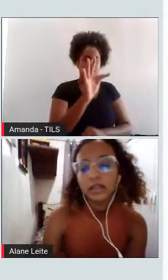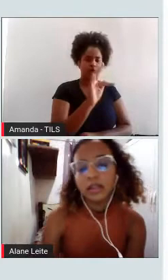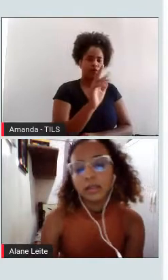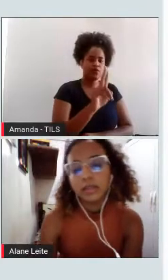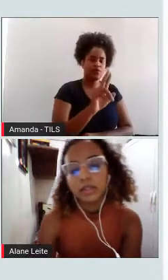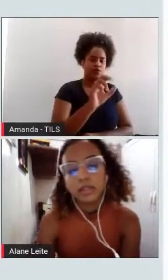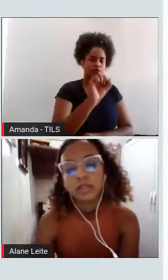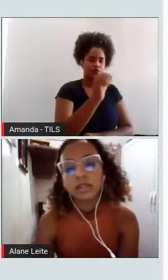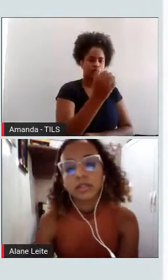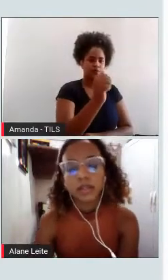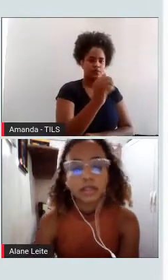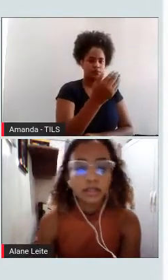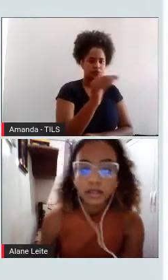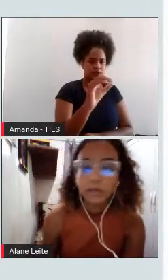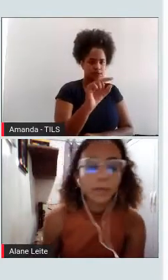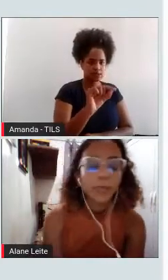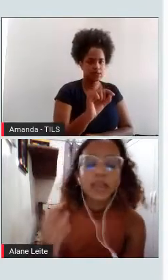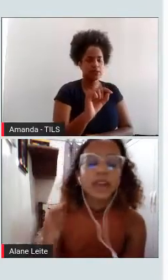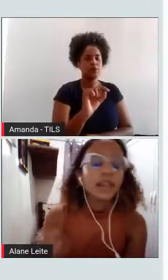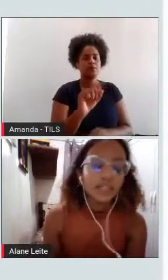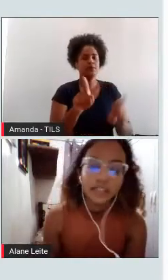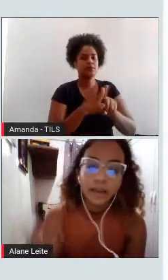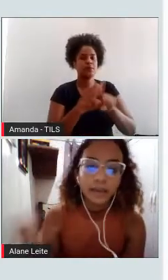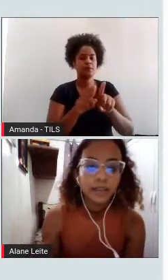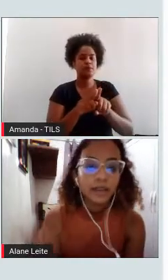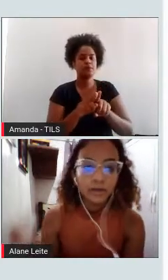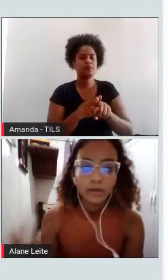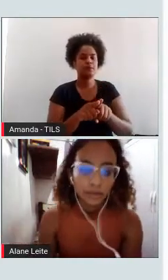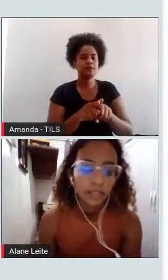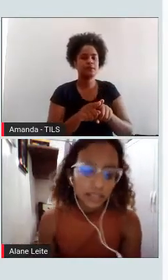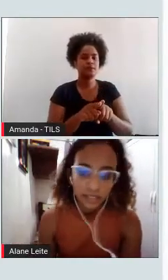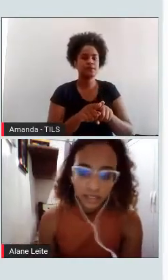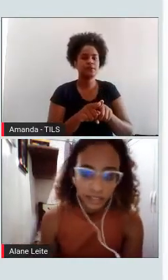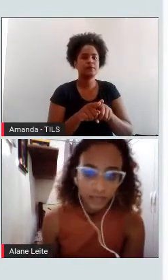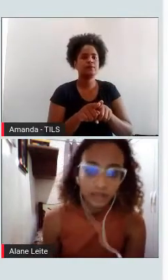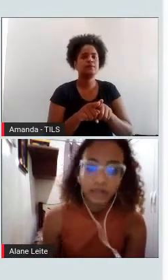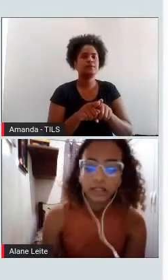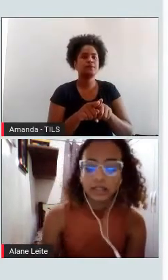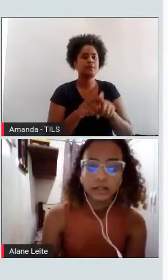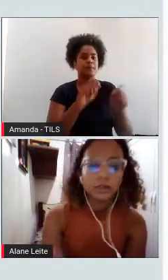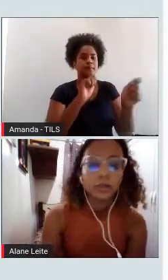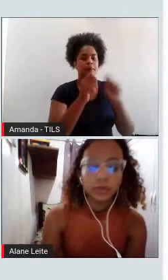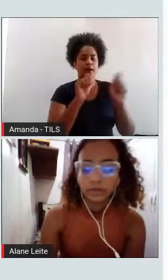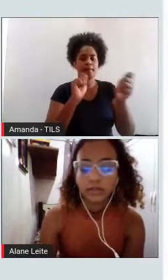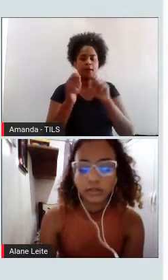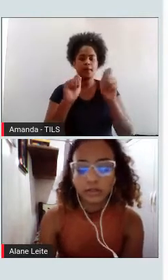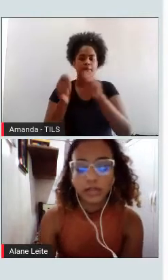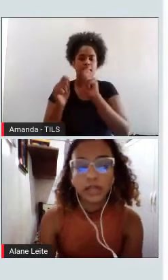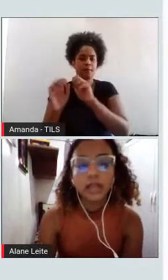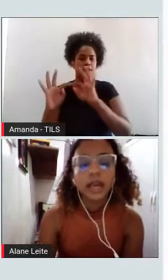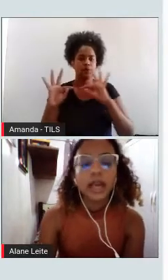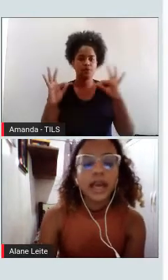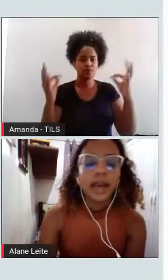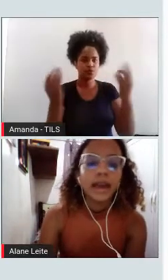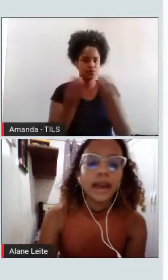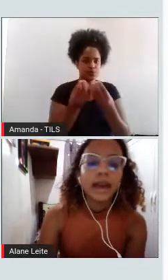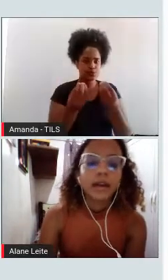de ebulição, de solidificação, não, já aprendeu a mudança de estado, agora, e os pontos de fusão